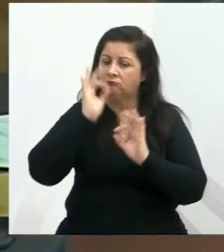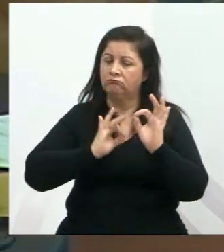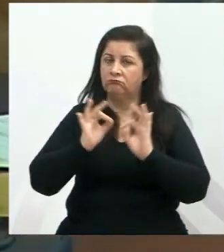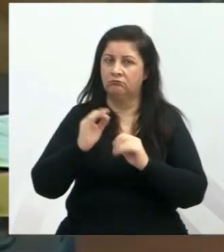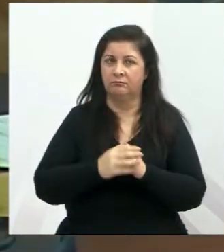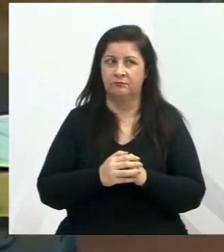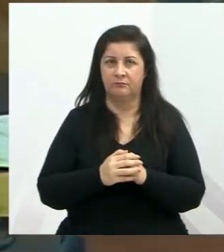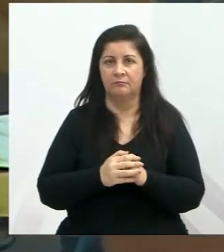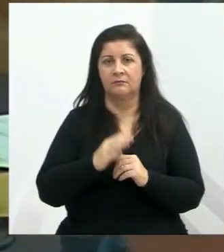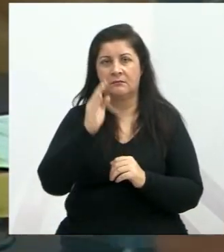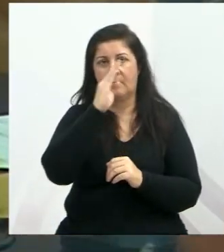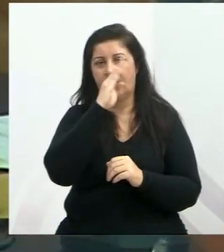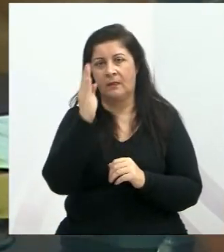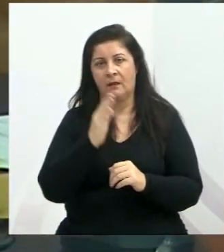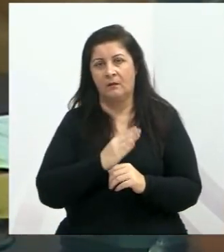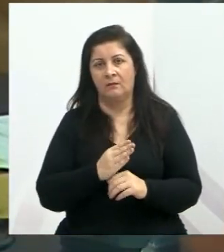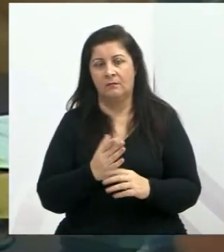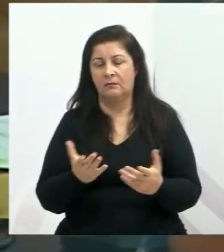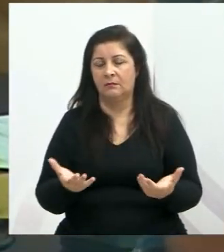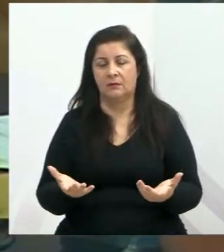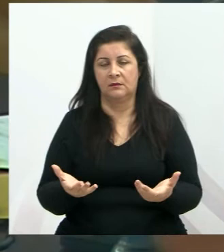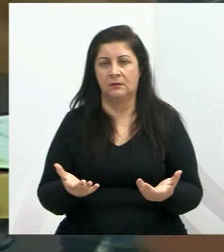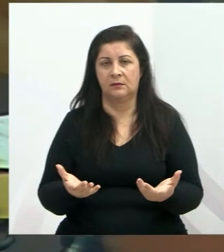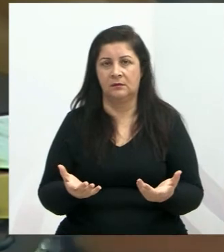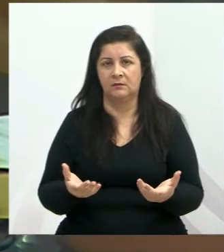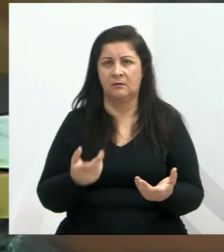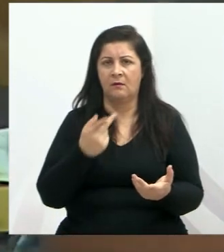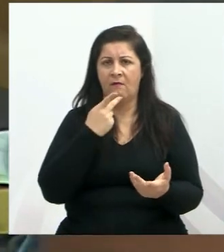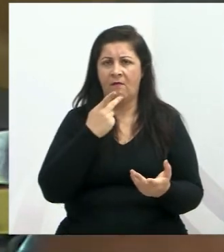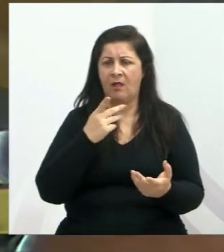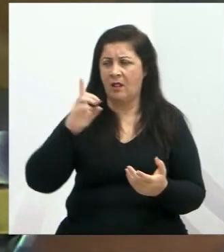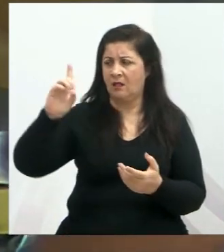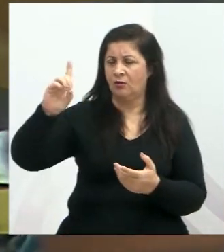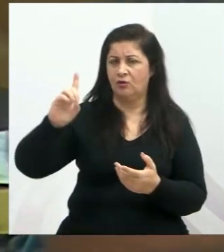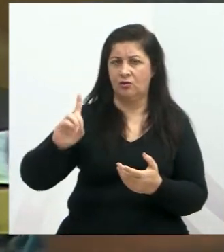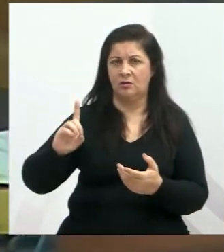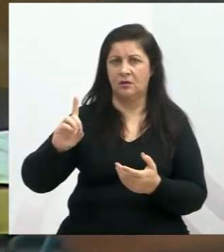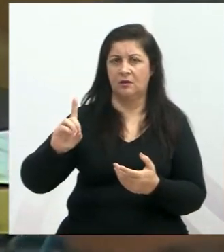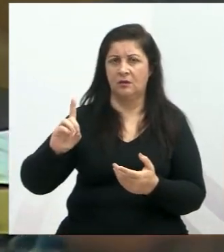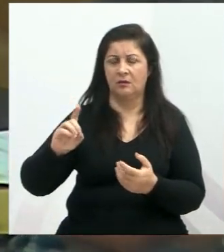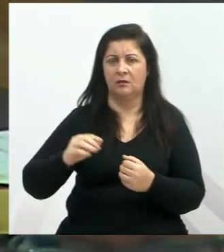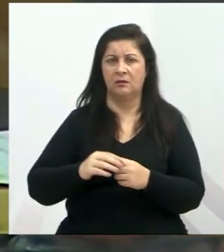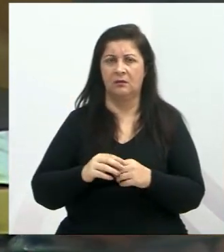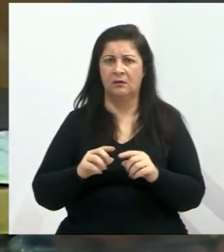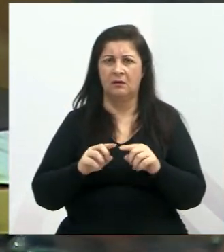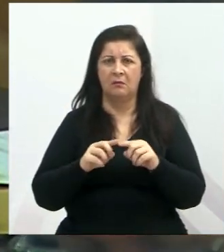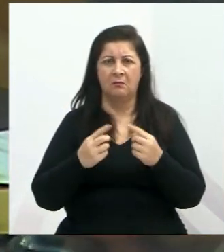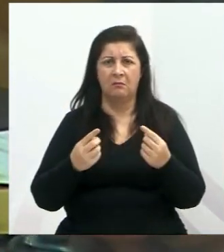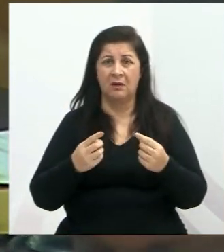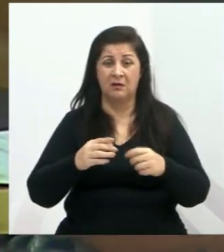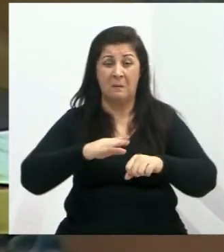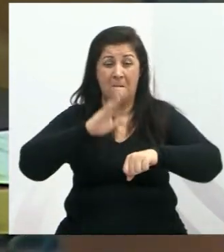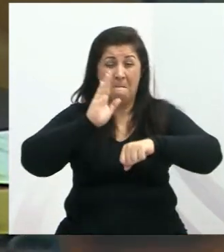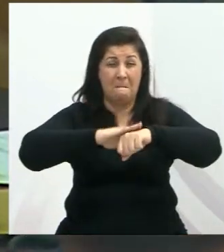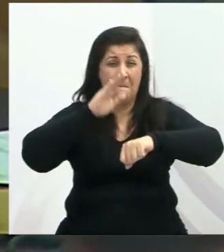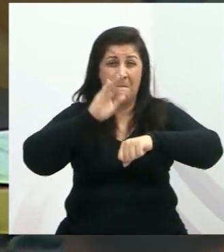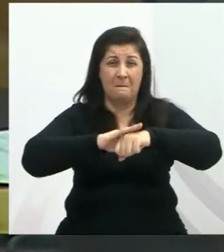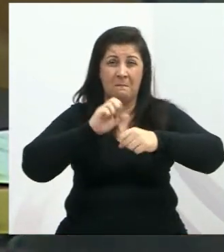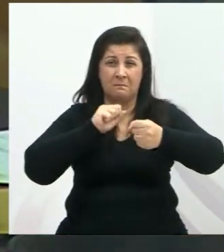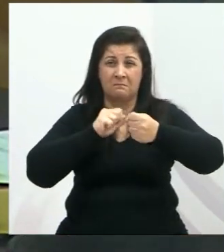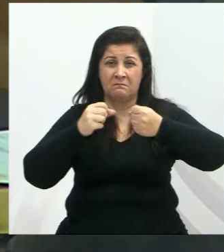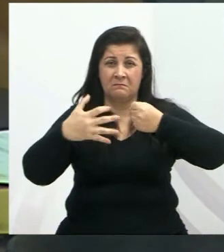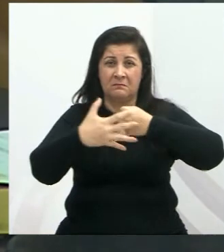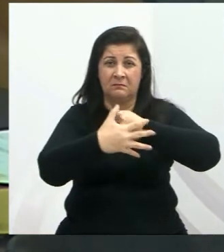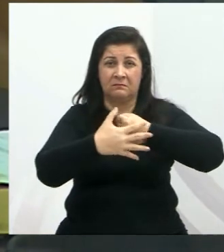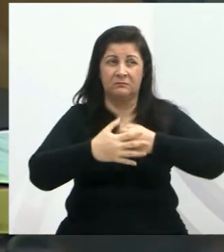Brasil hoje tem um governo que é intitulado de direita, e é o país que hoje é o epicentro da pandemia, é o país que